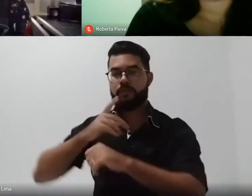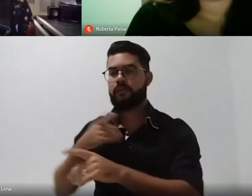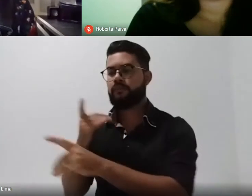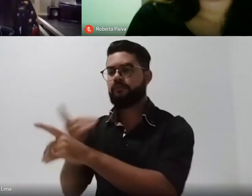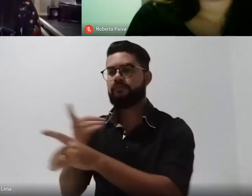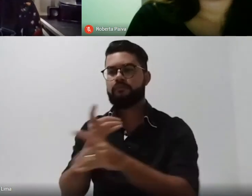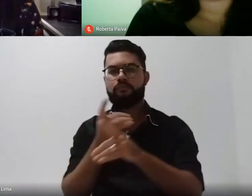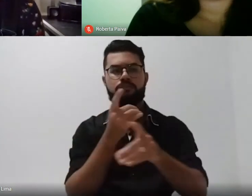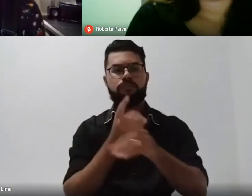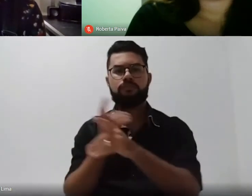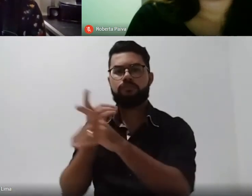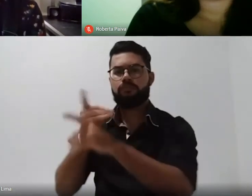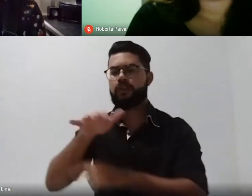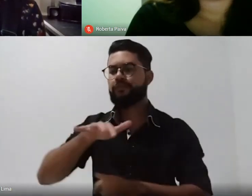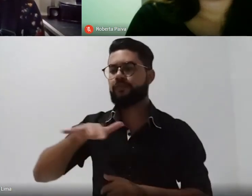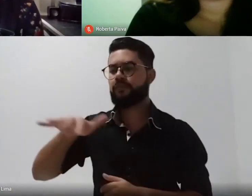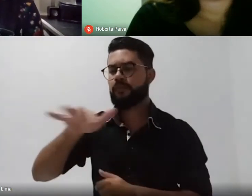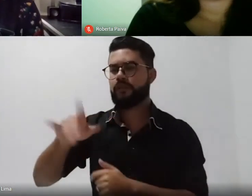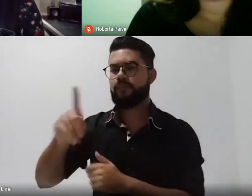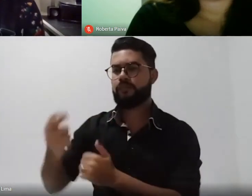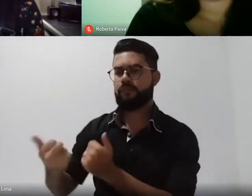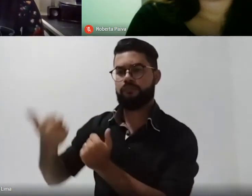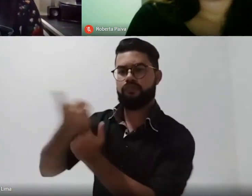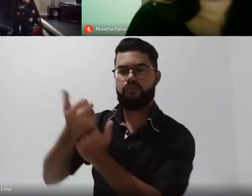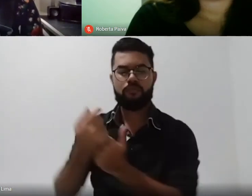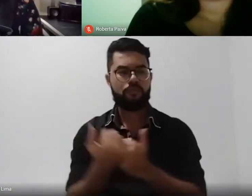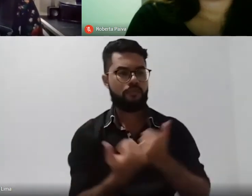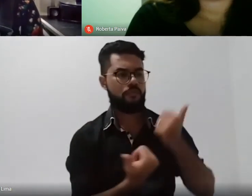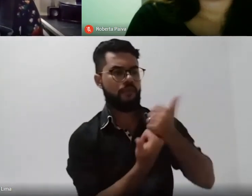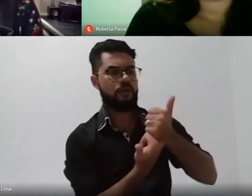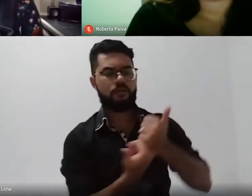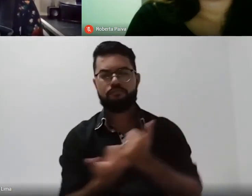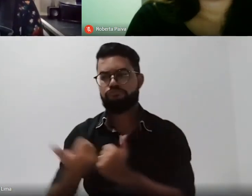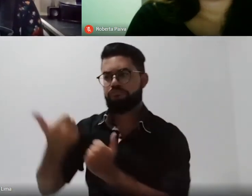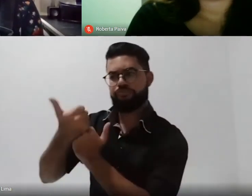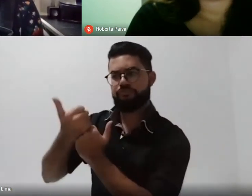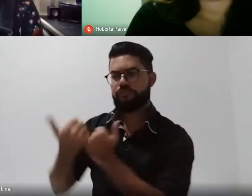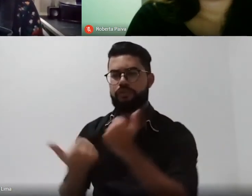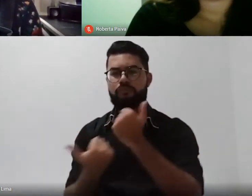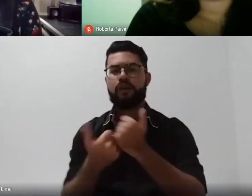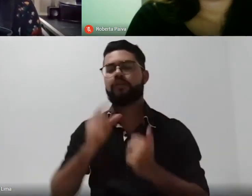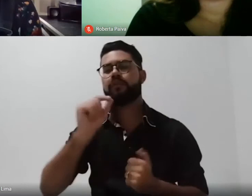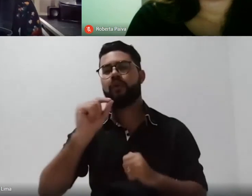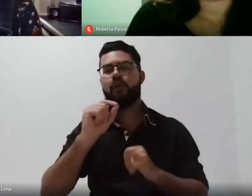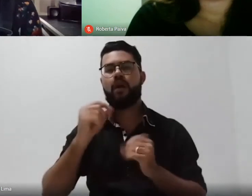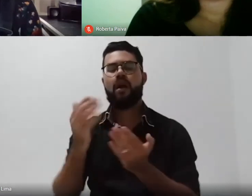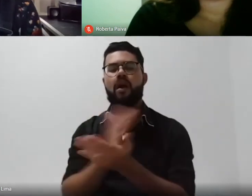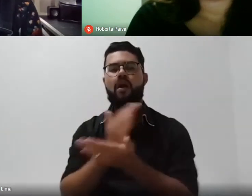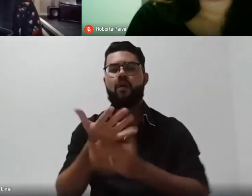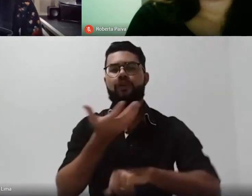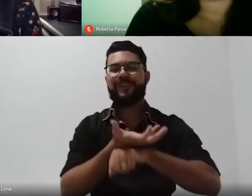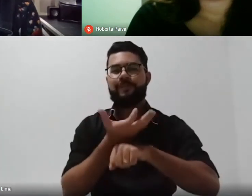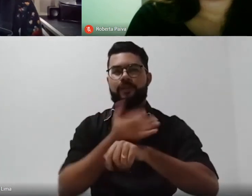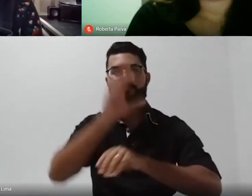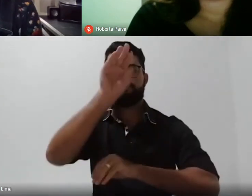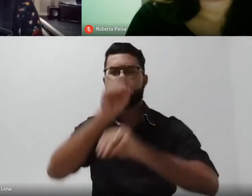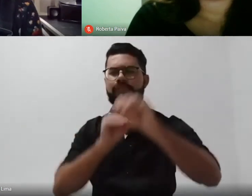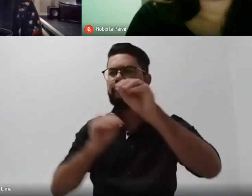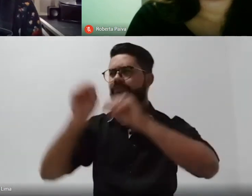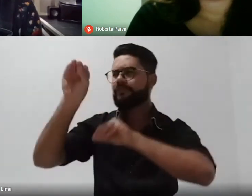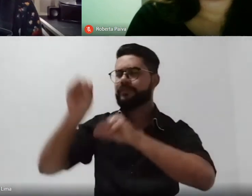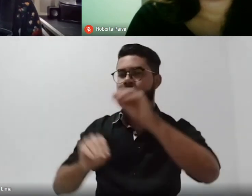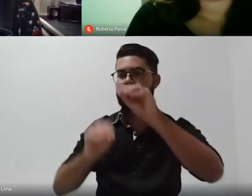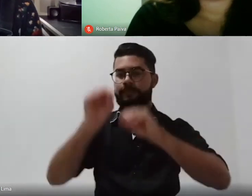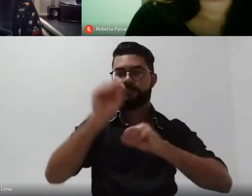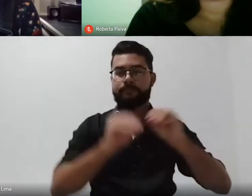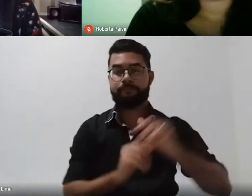gente foi substituindo alguns componentes curriculares que estavam previstos na disciplina. De um modo geral,